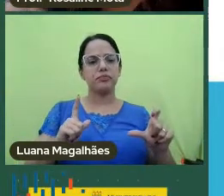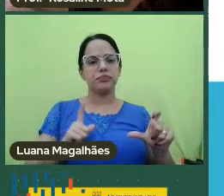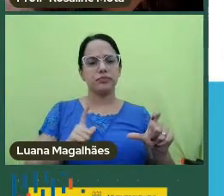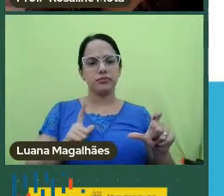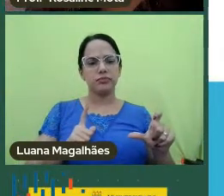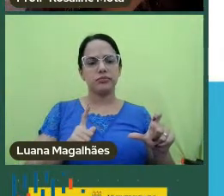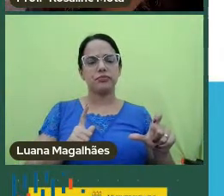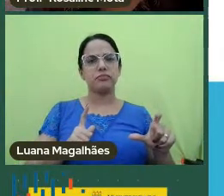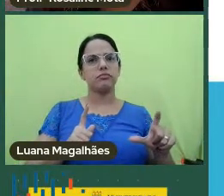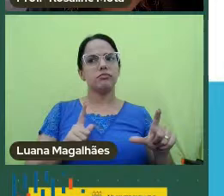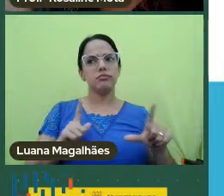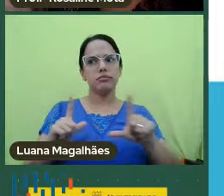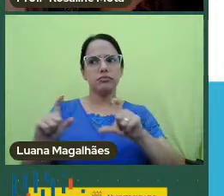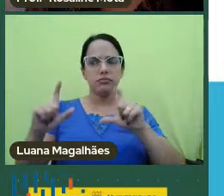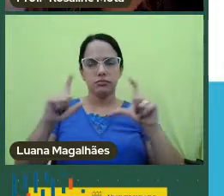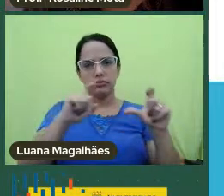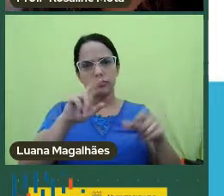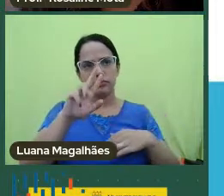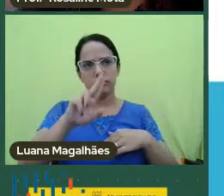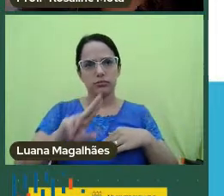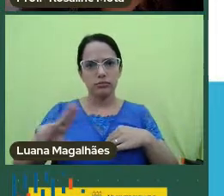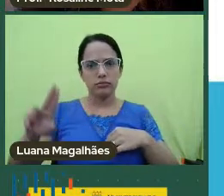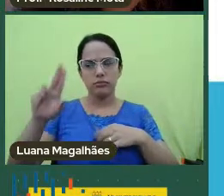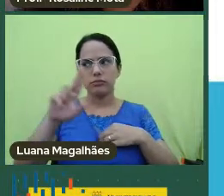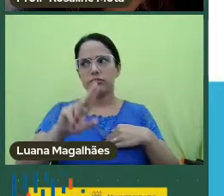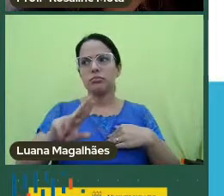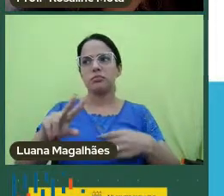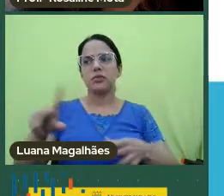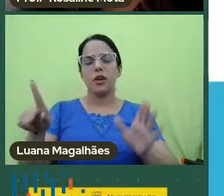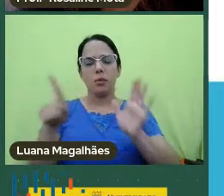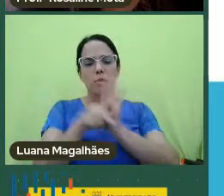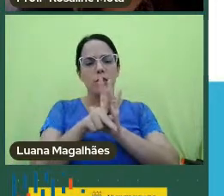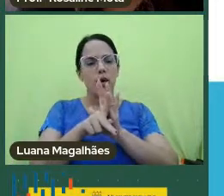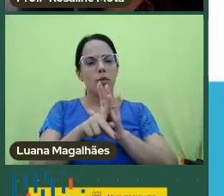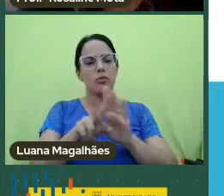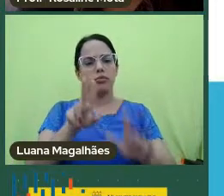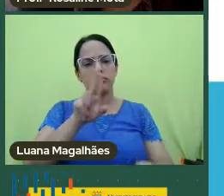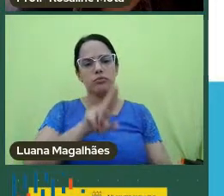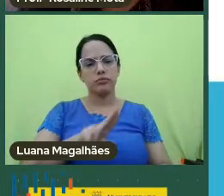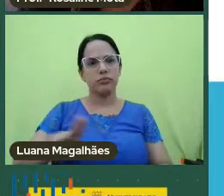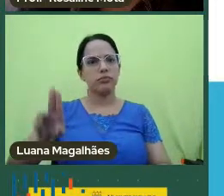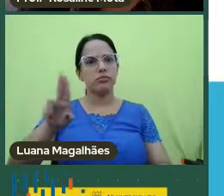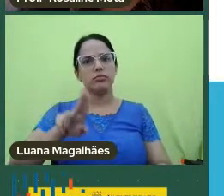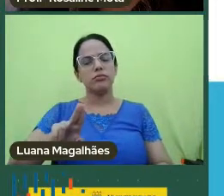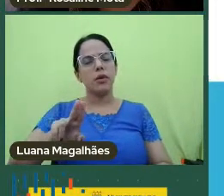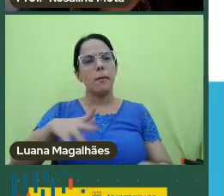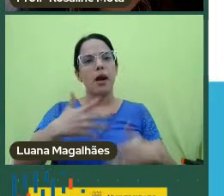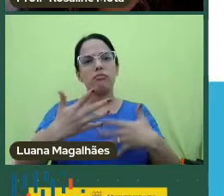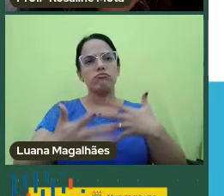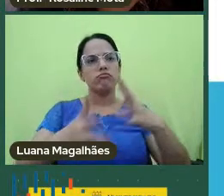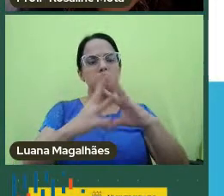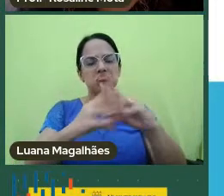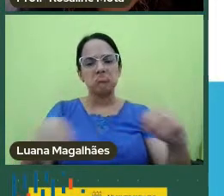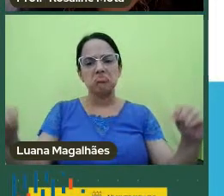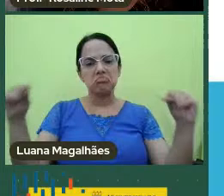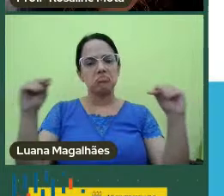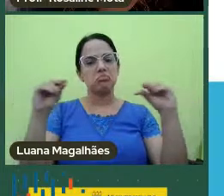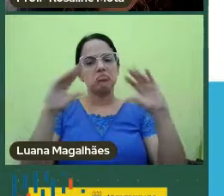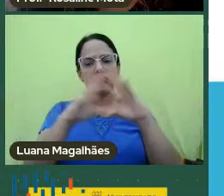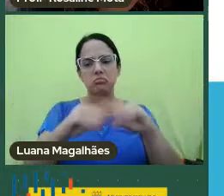gigante na universidade, no próprio hospital, de imagens que estão se perdendo.